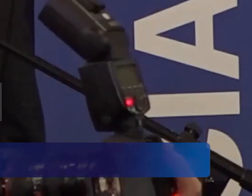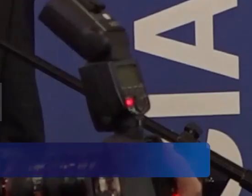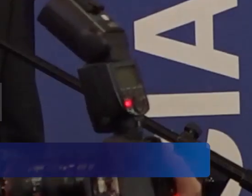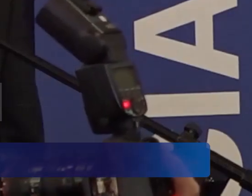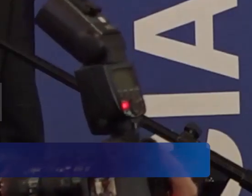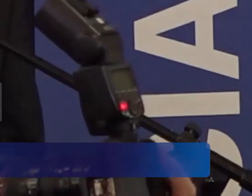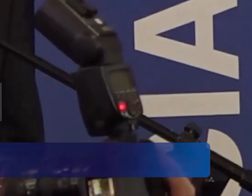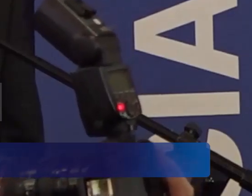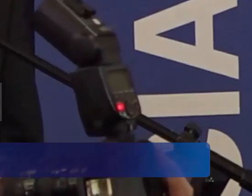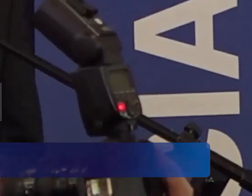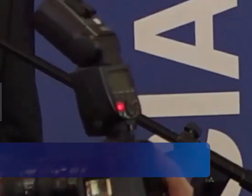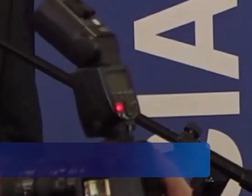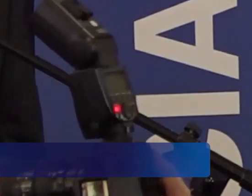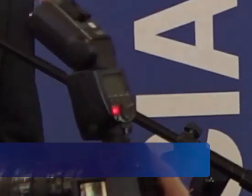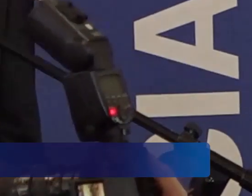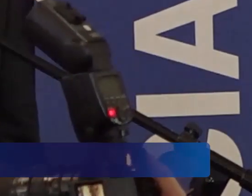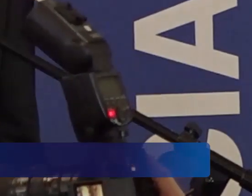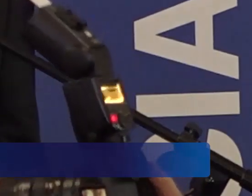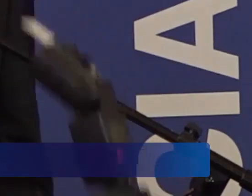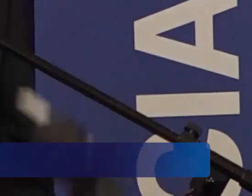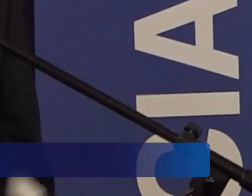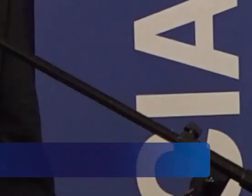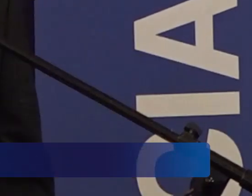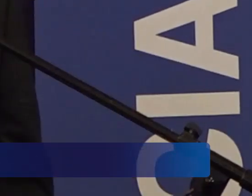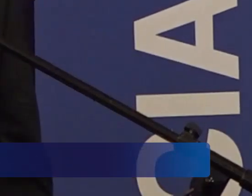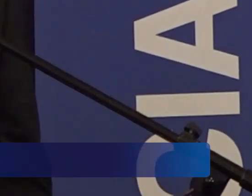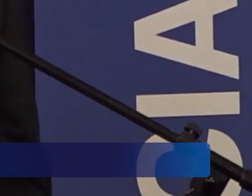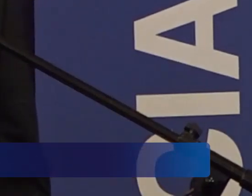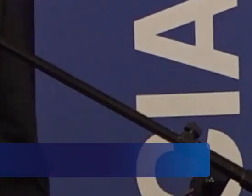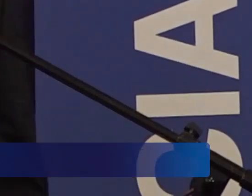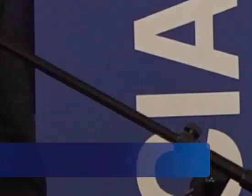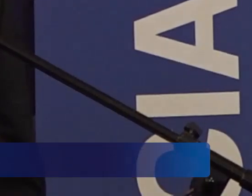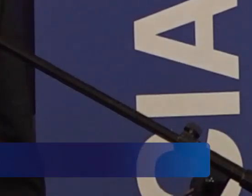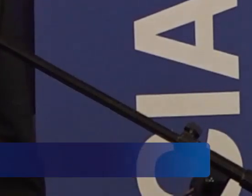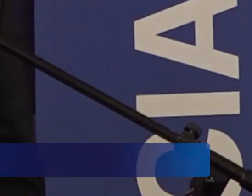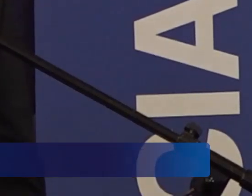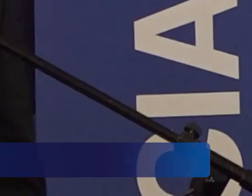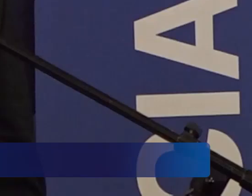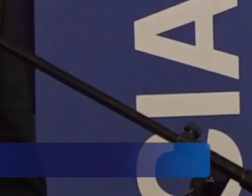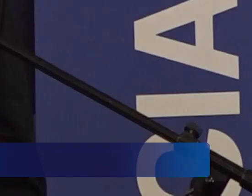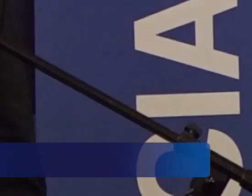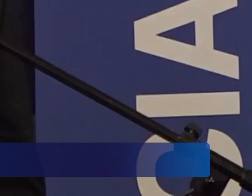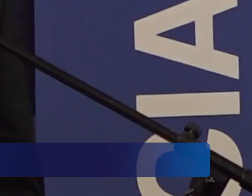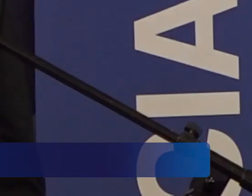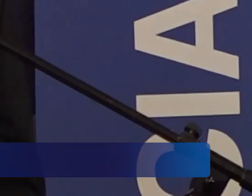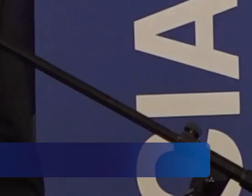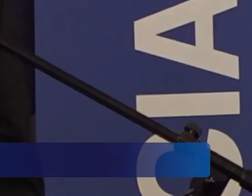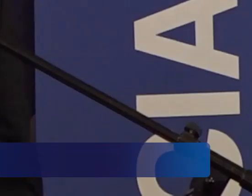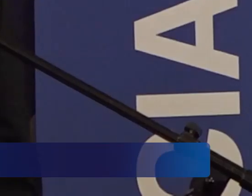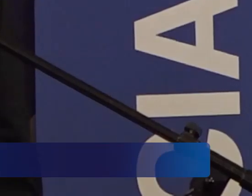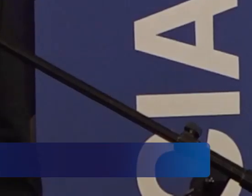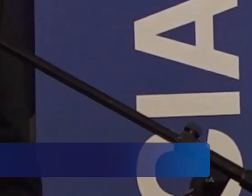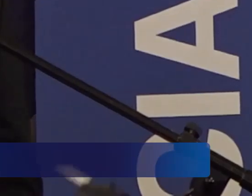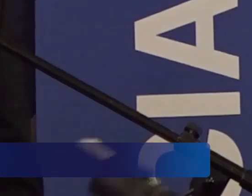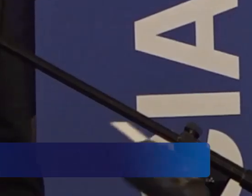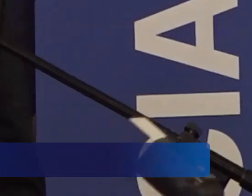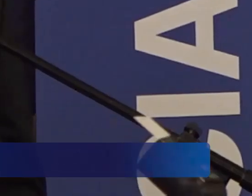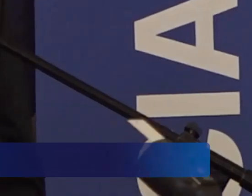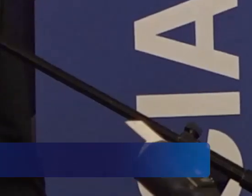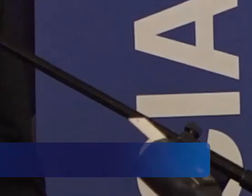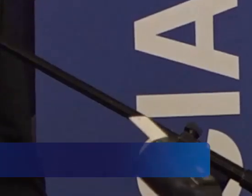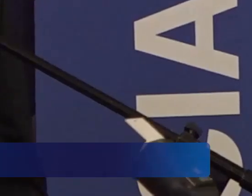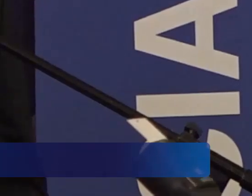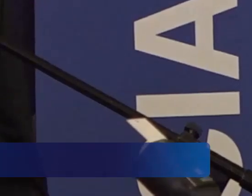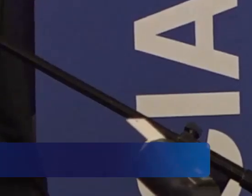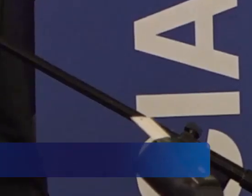presidente da academia Paulista de magistrados Desembargador Silmara Fernandes vice-presidente do TRE de São Paulo e corregedor Regional